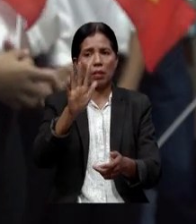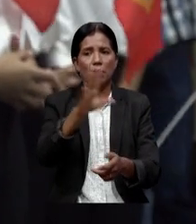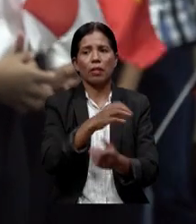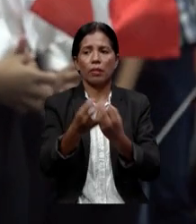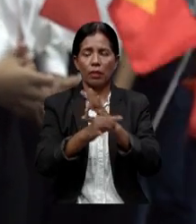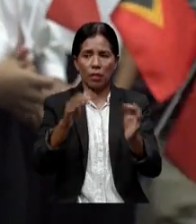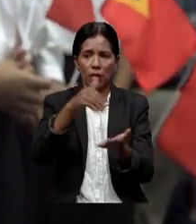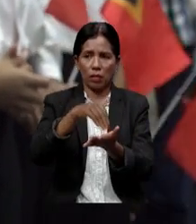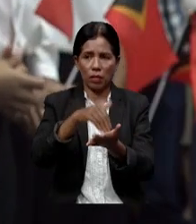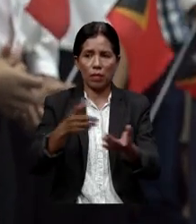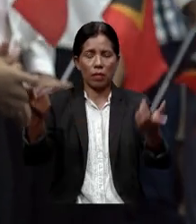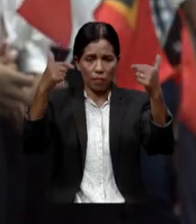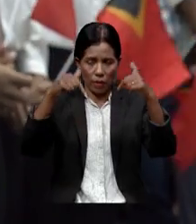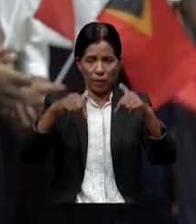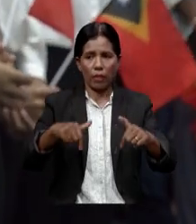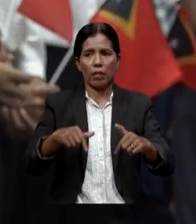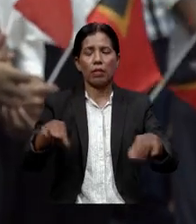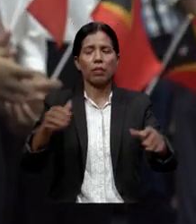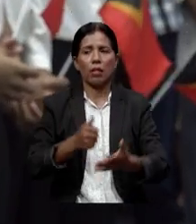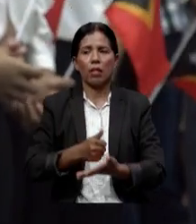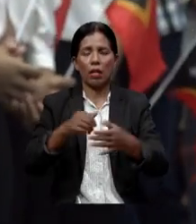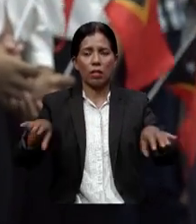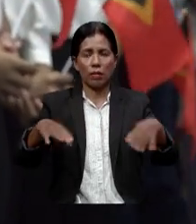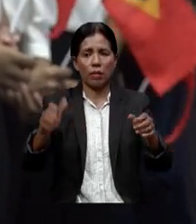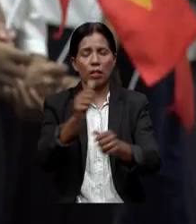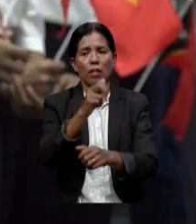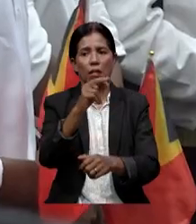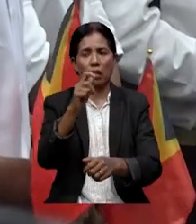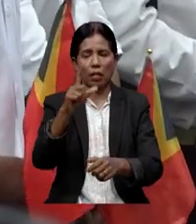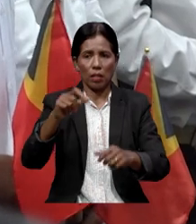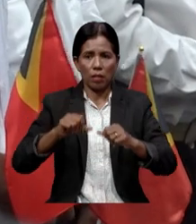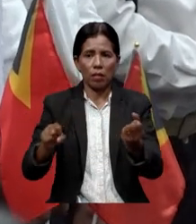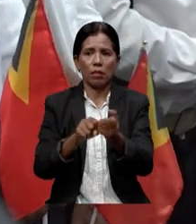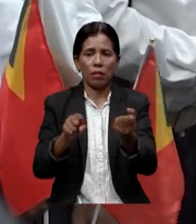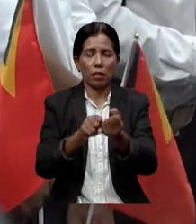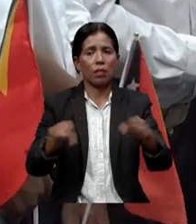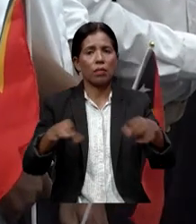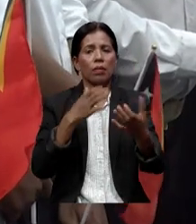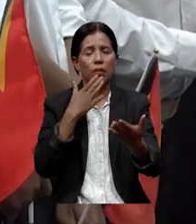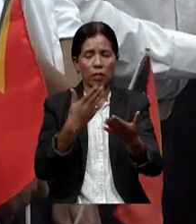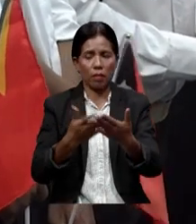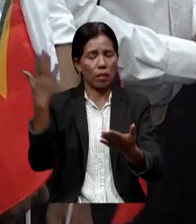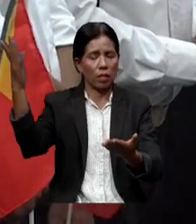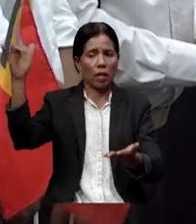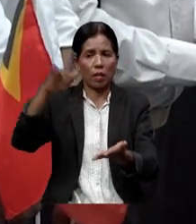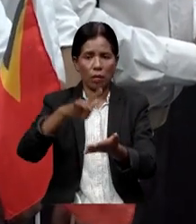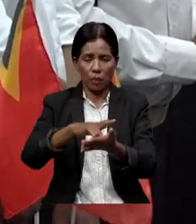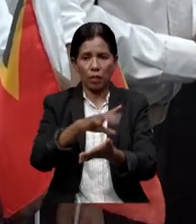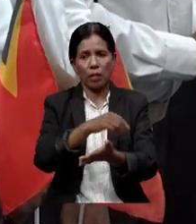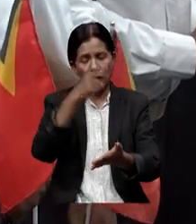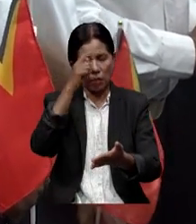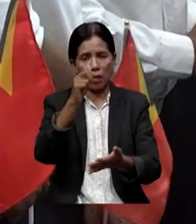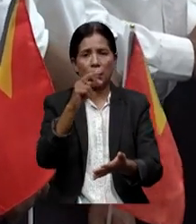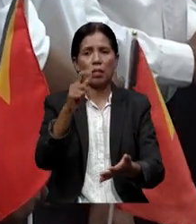remata estudo, se fila falimai, rode serviço ia Ana Telia, ato contribui serviço no BDIA e aeroporto, tambadadao, né? Ana